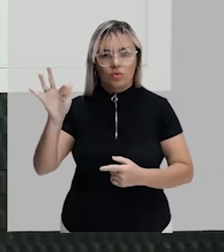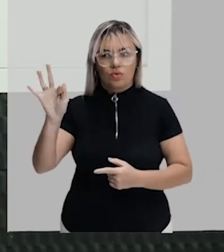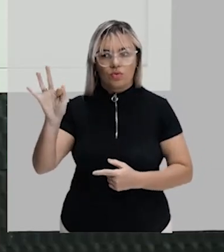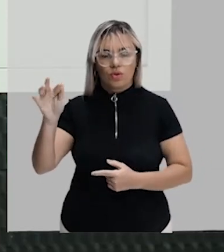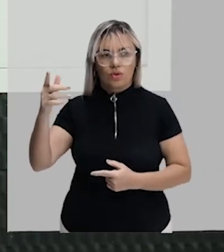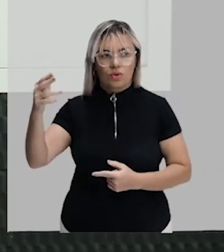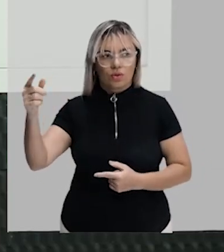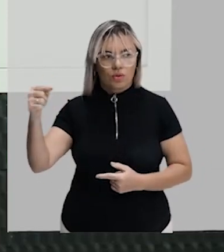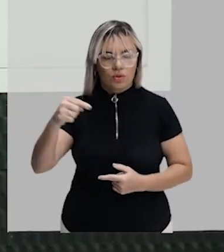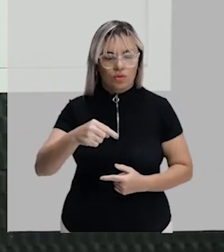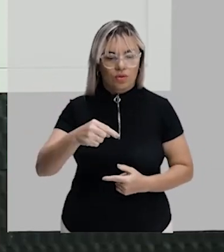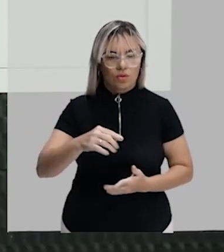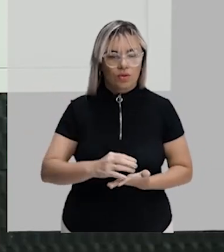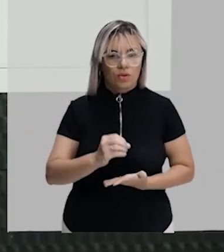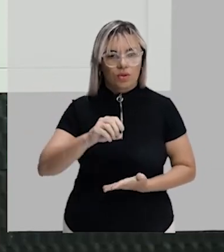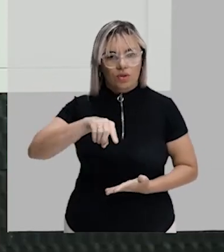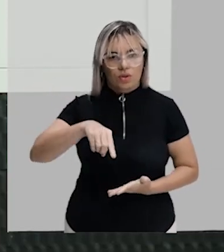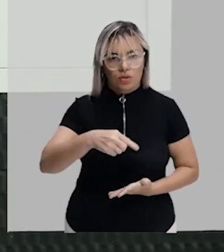0,77,